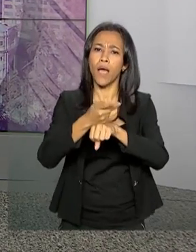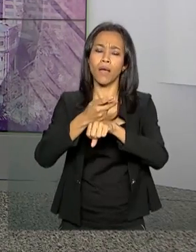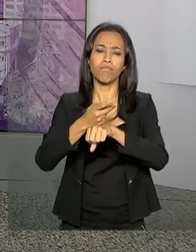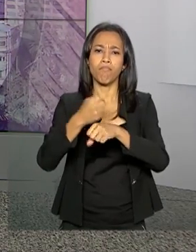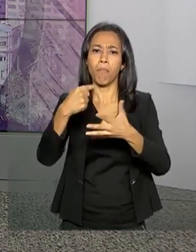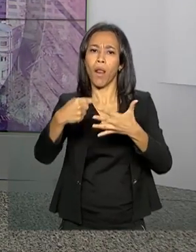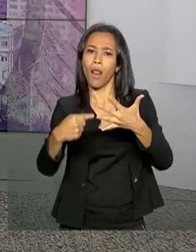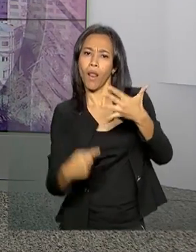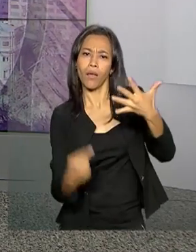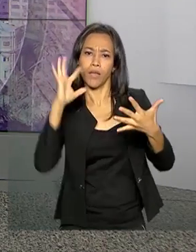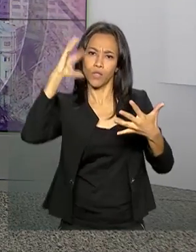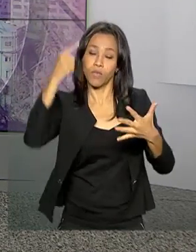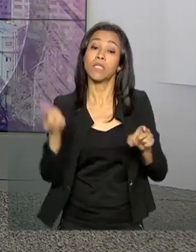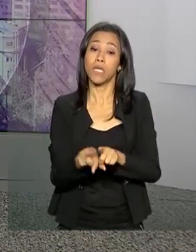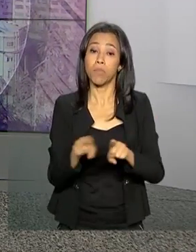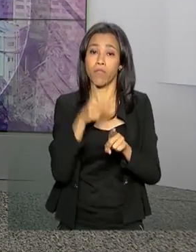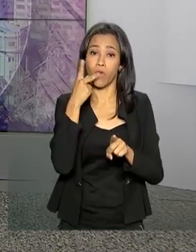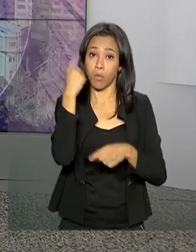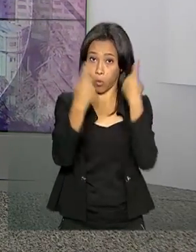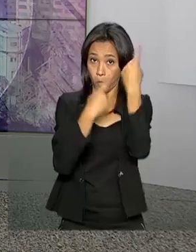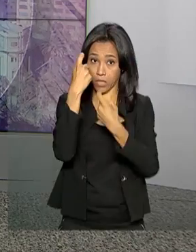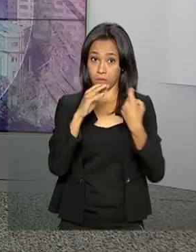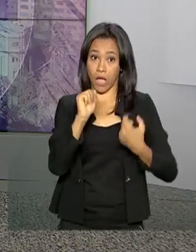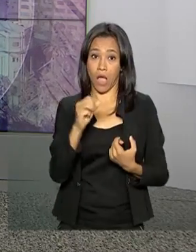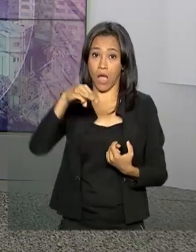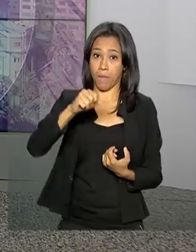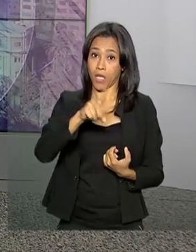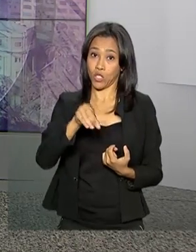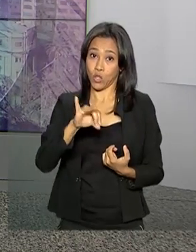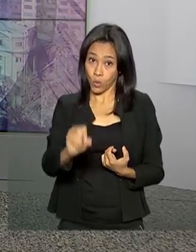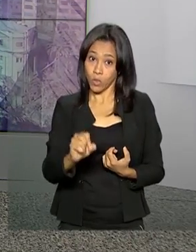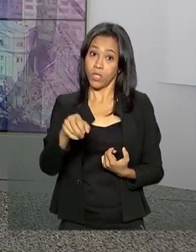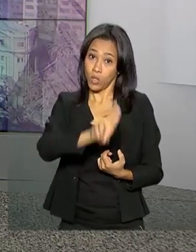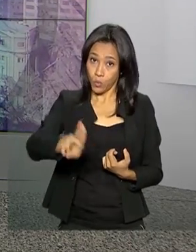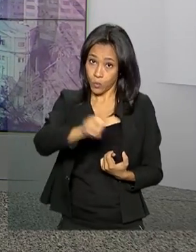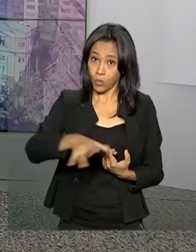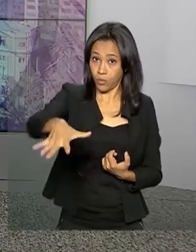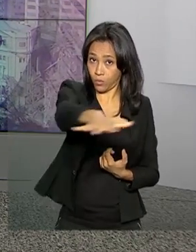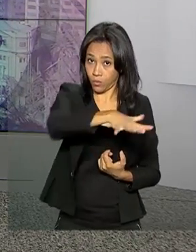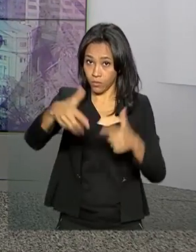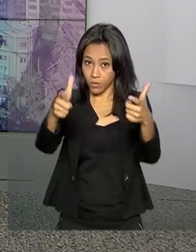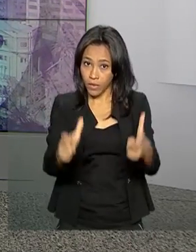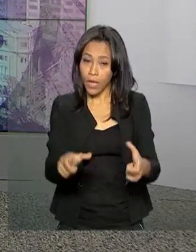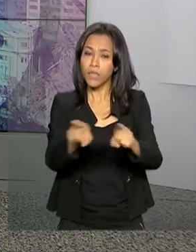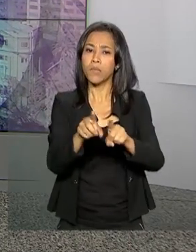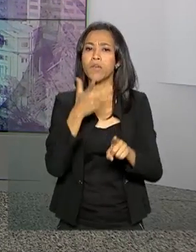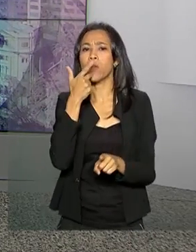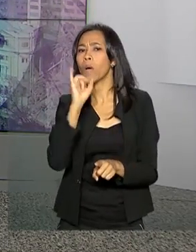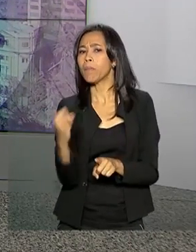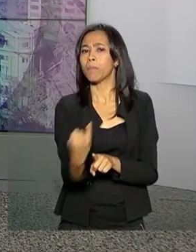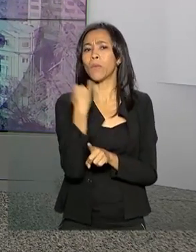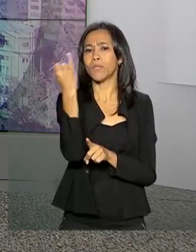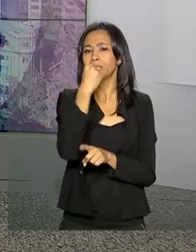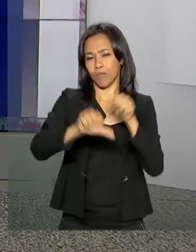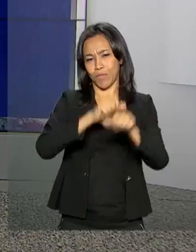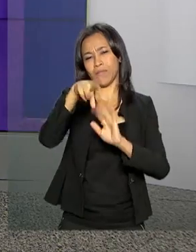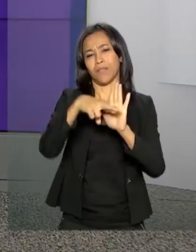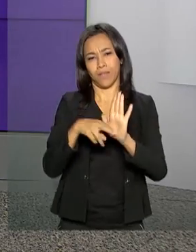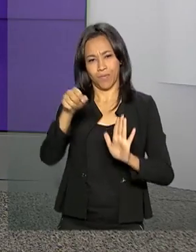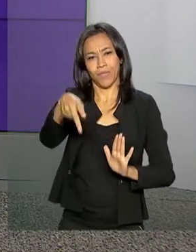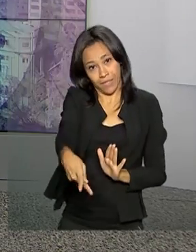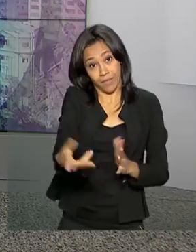a preocupação com a Amazônia e a preservação e exploração racional da área. E também reafirmou a importância da reforma da